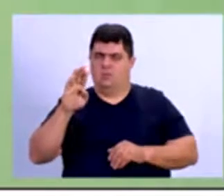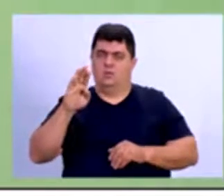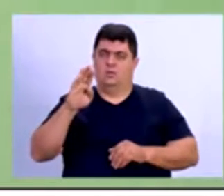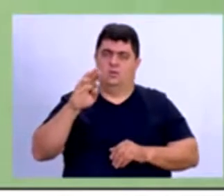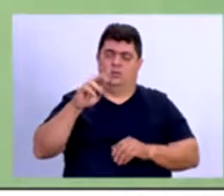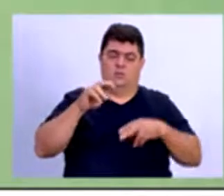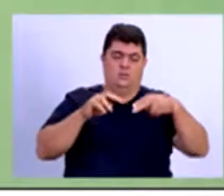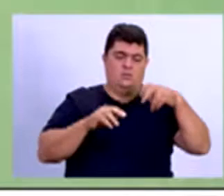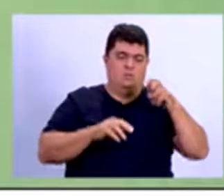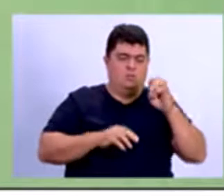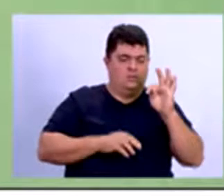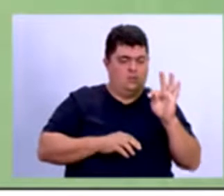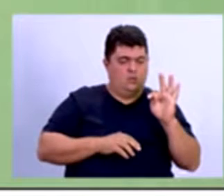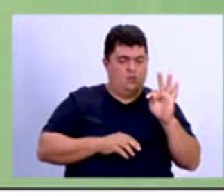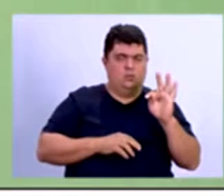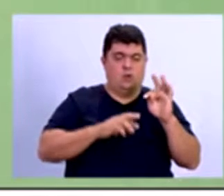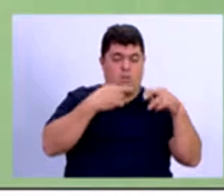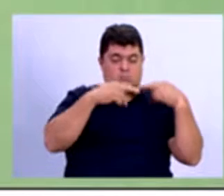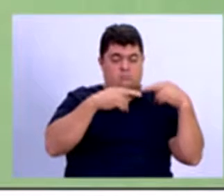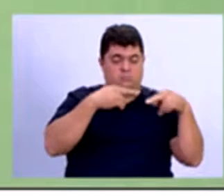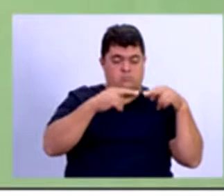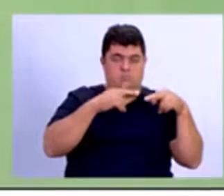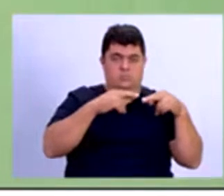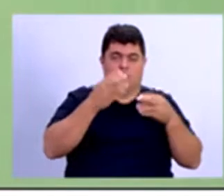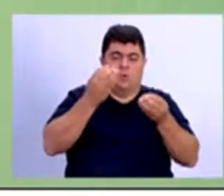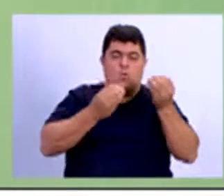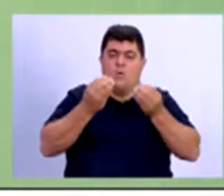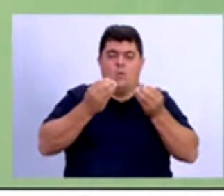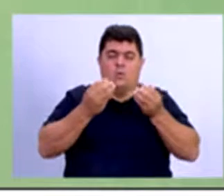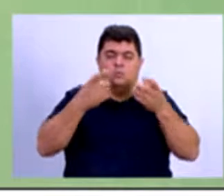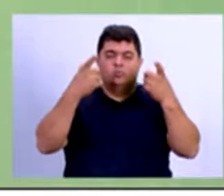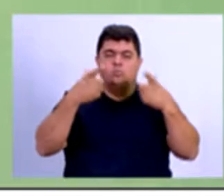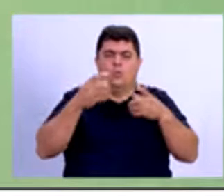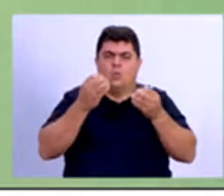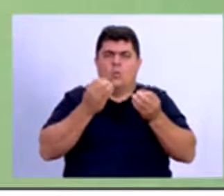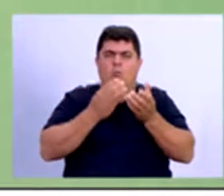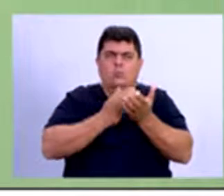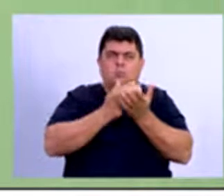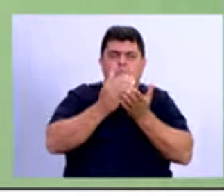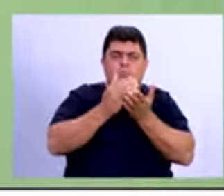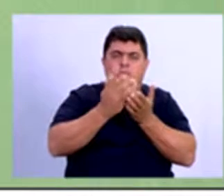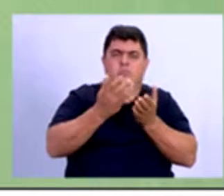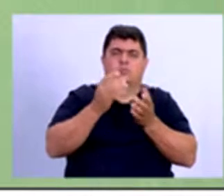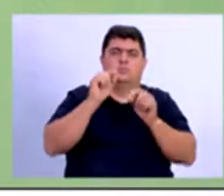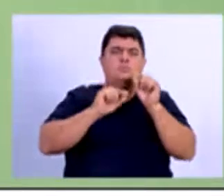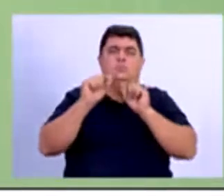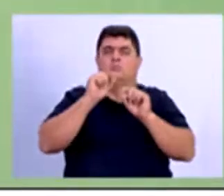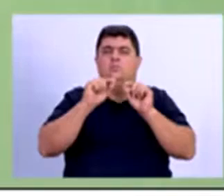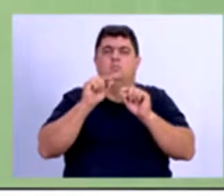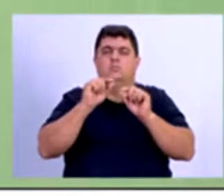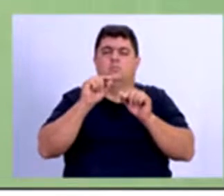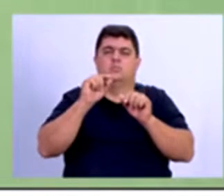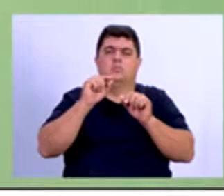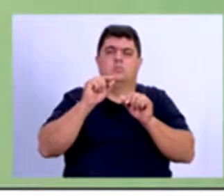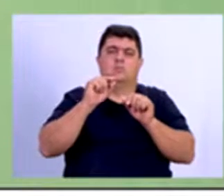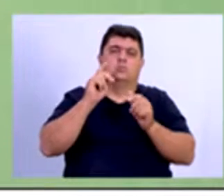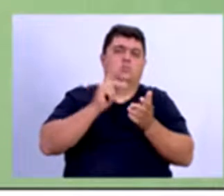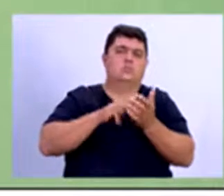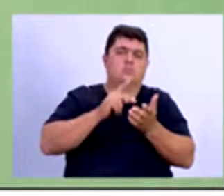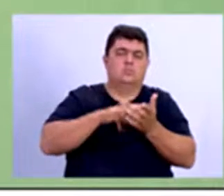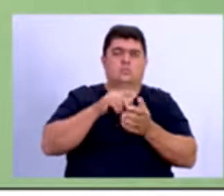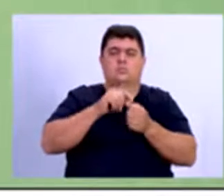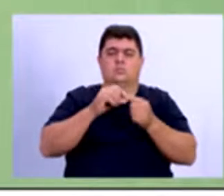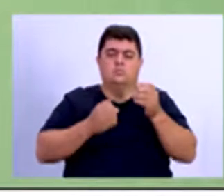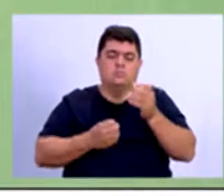onde está presente como que foi a inserção dela o que que de fato fez com que